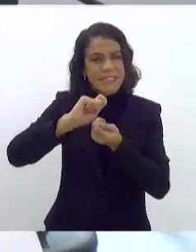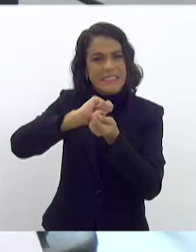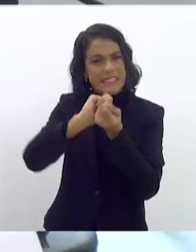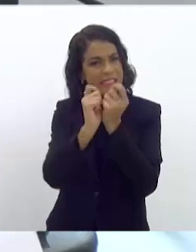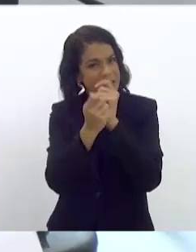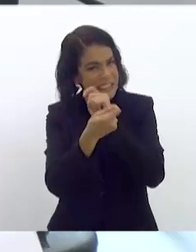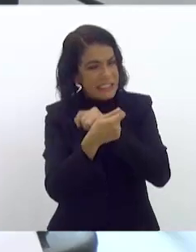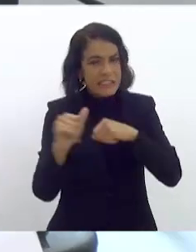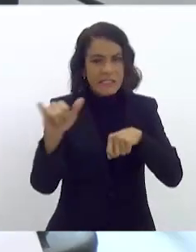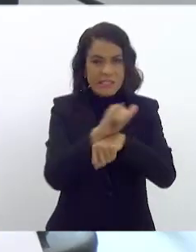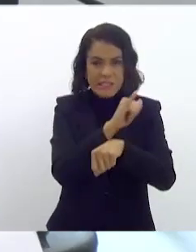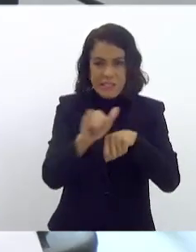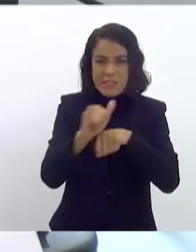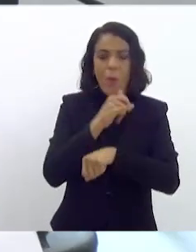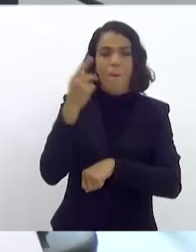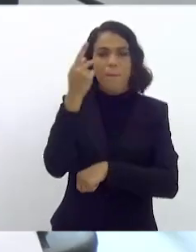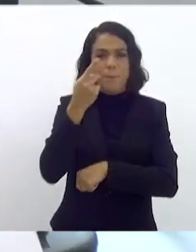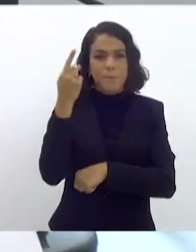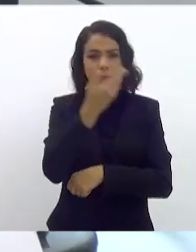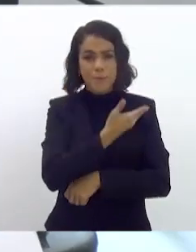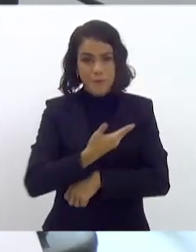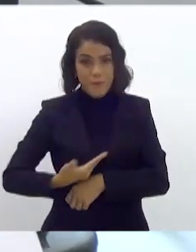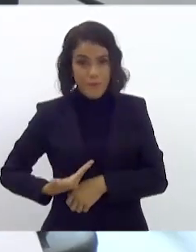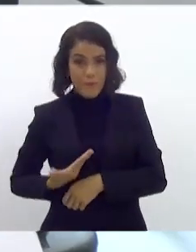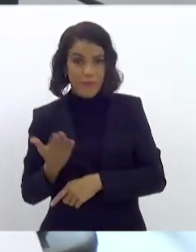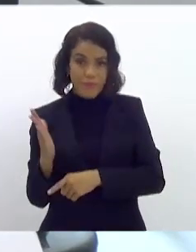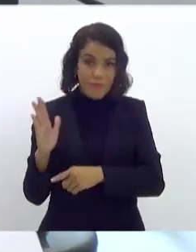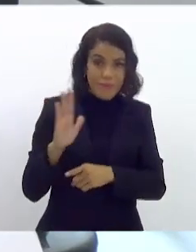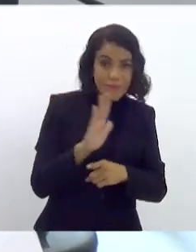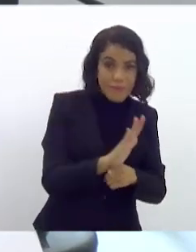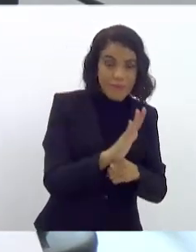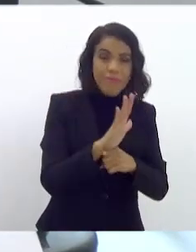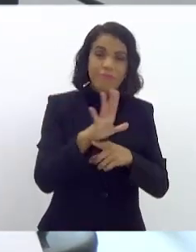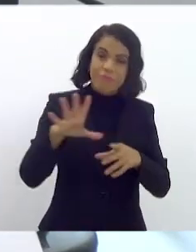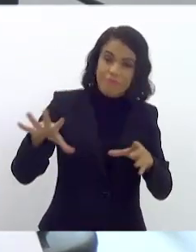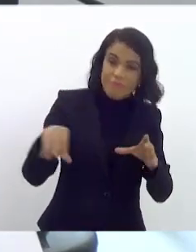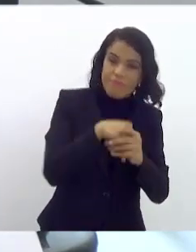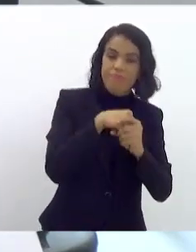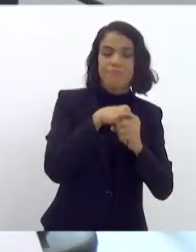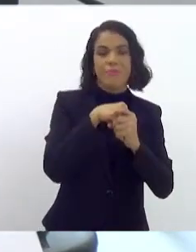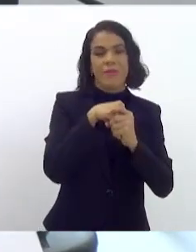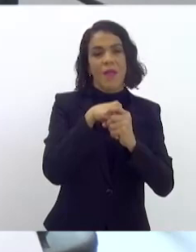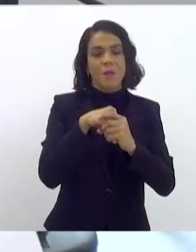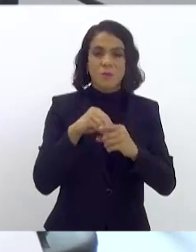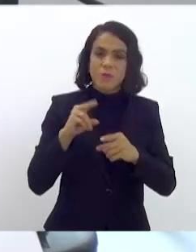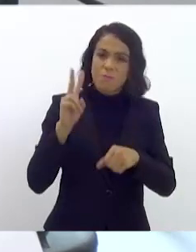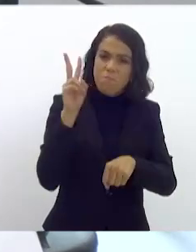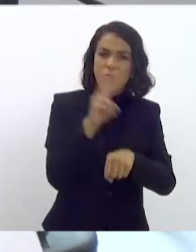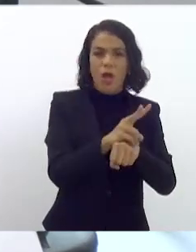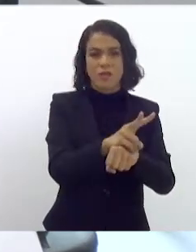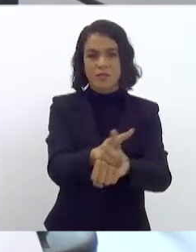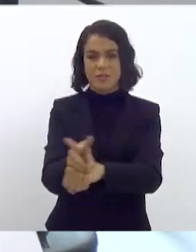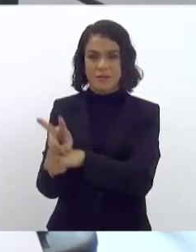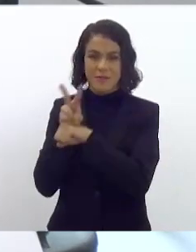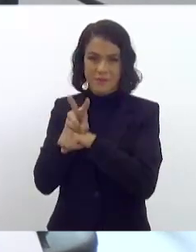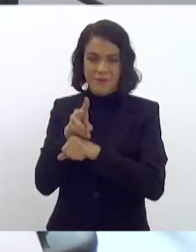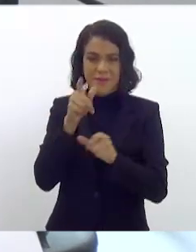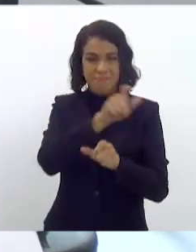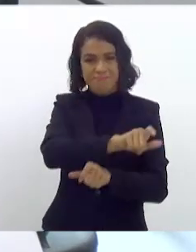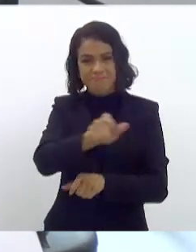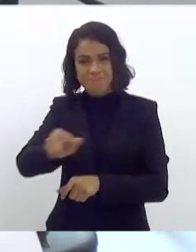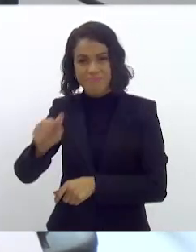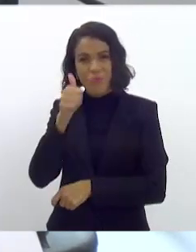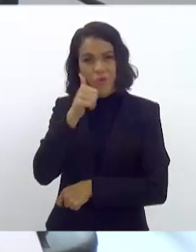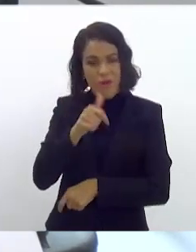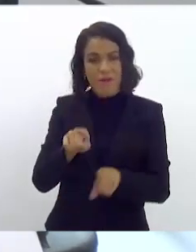um mecanismo, uma política pública que venha entrar nessa rede de proteção a essas mulheres e